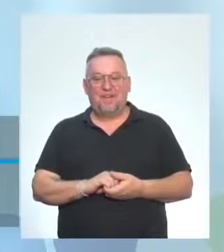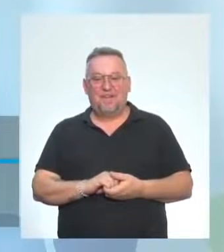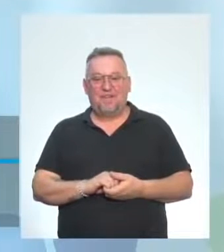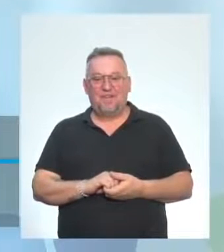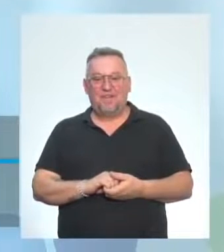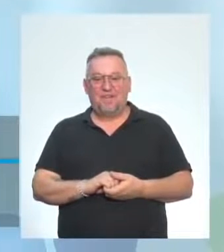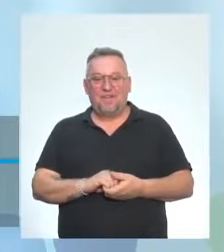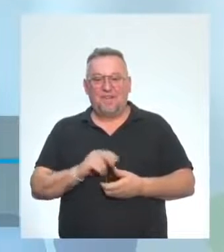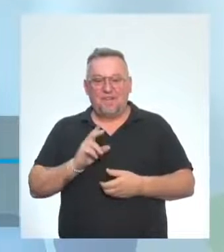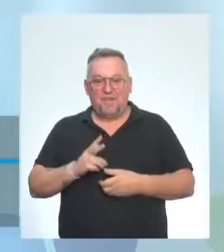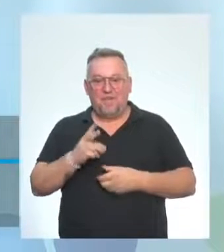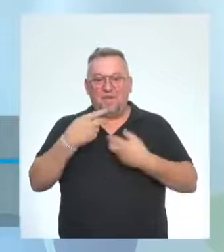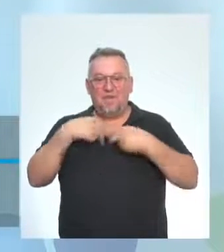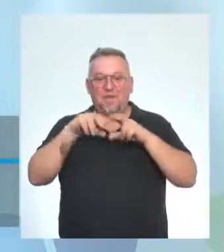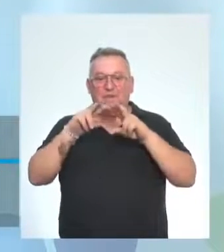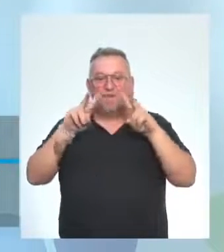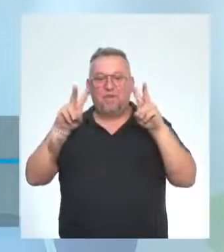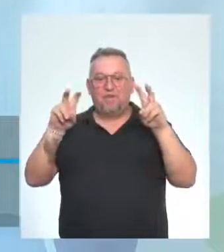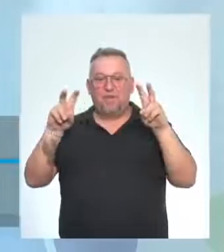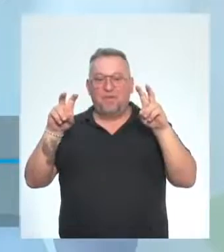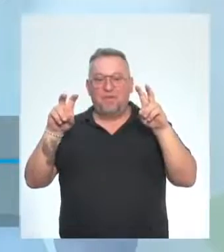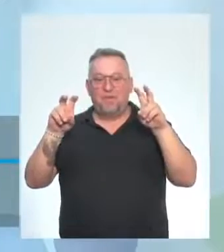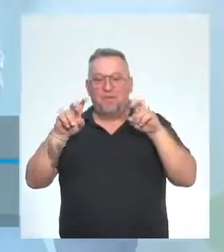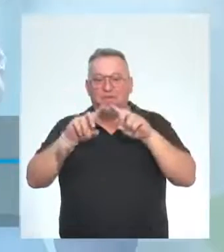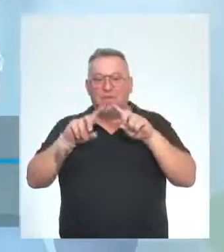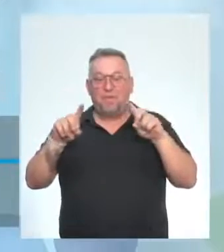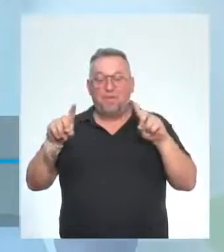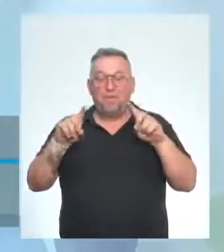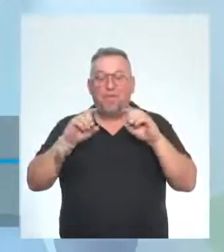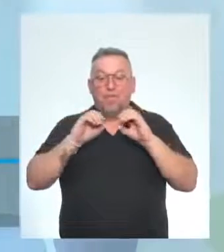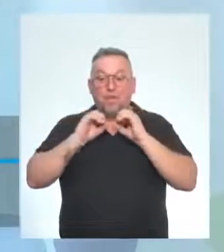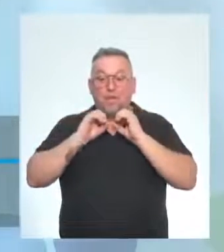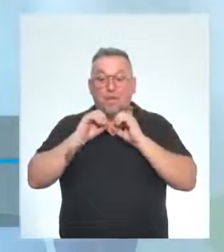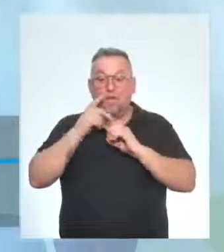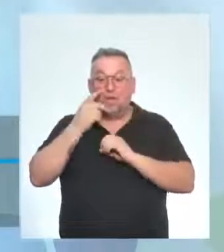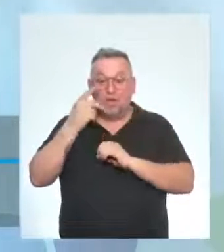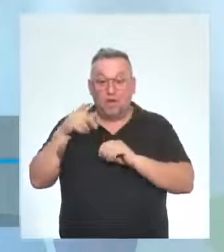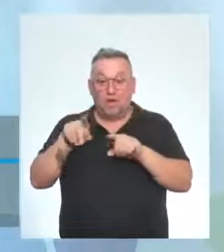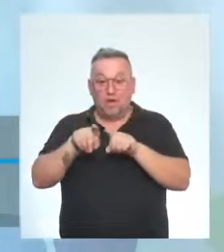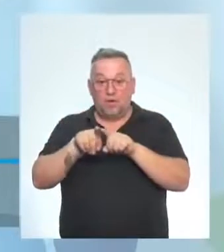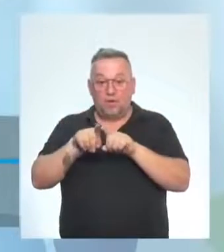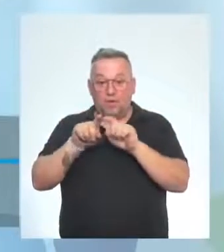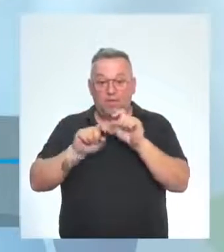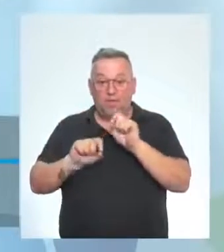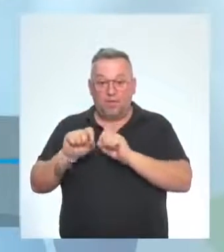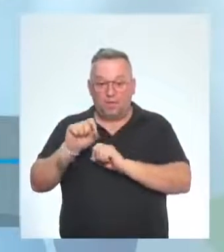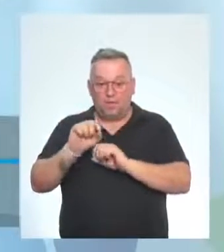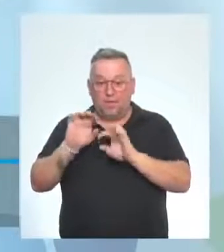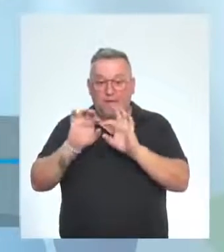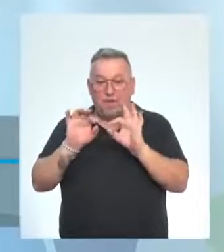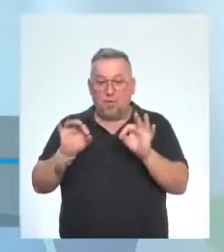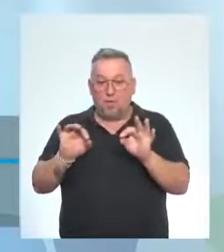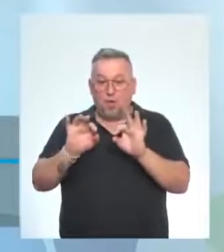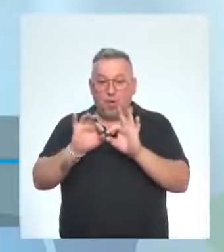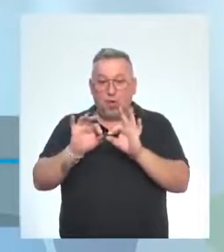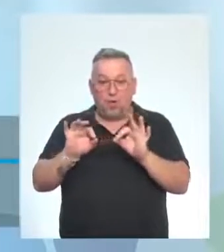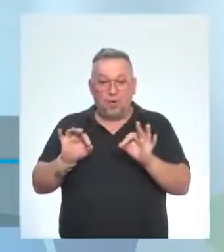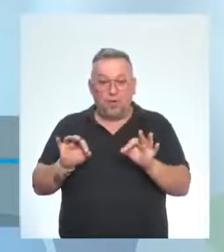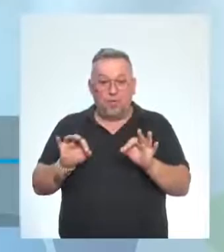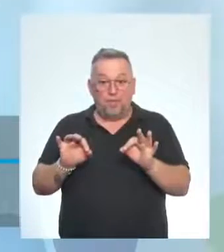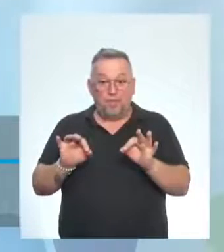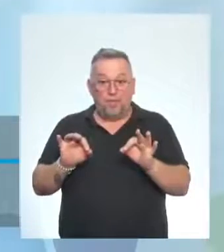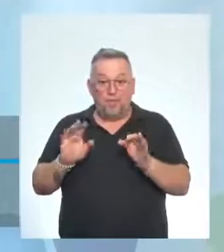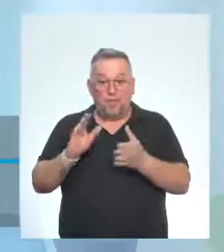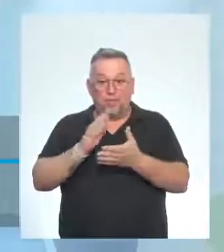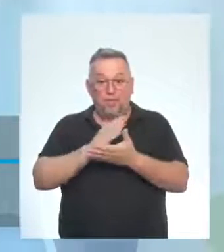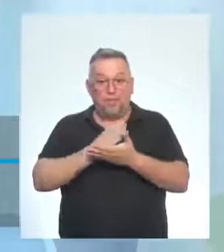o nosso teminha, assim, glândulas, falando de uma maneira bem simplória, né, para a gente introduzir